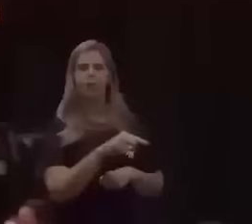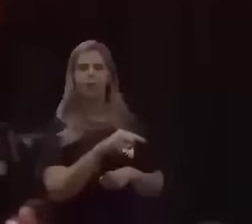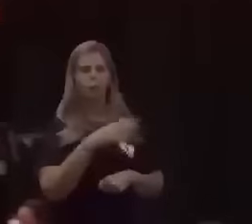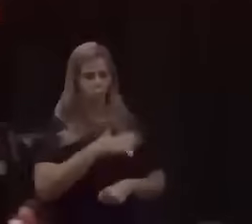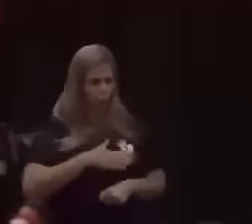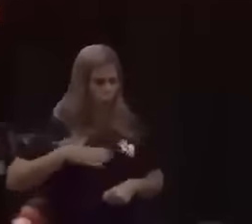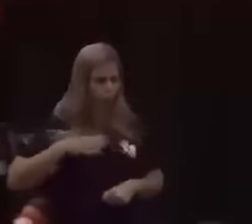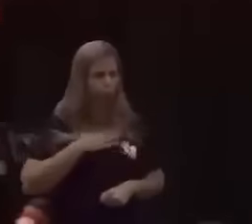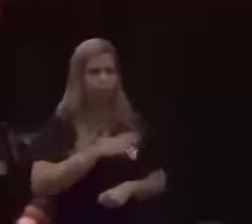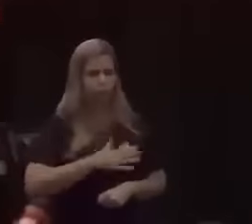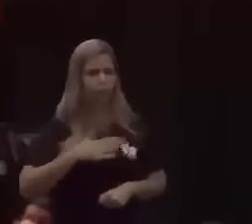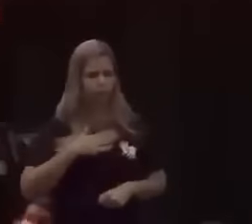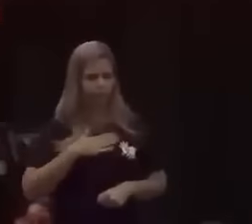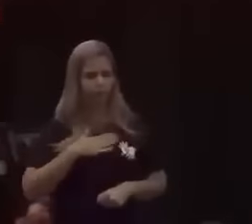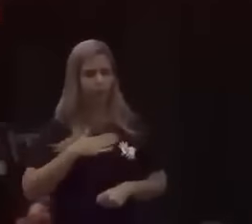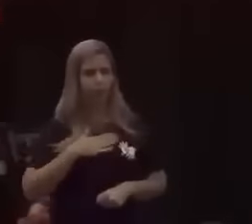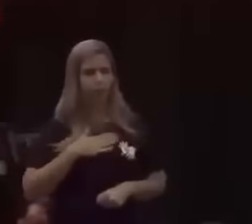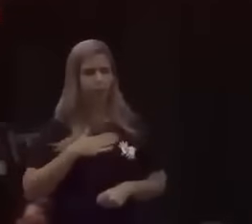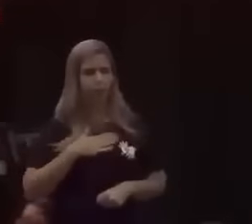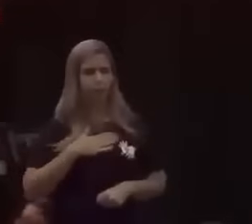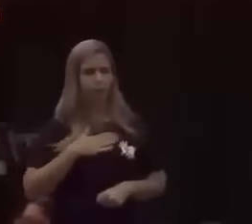menos tu gostas de mim?